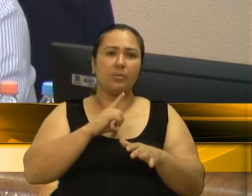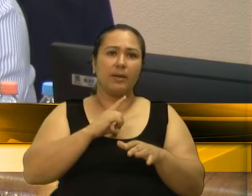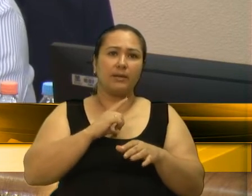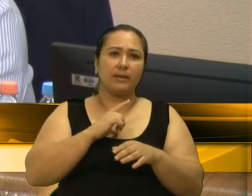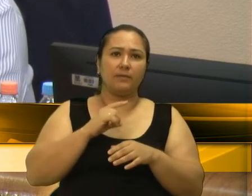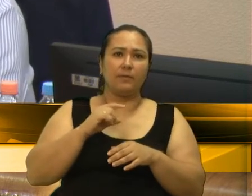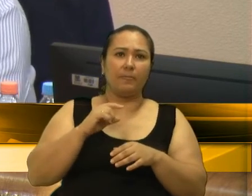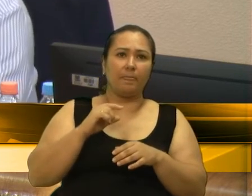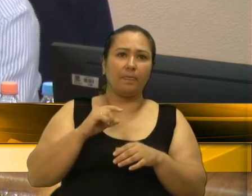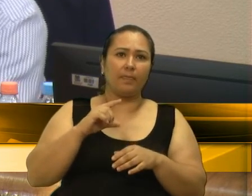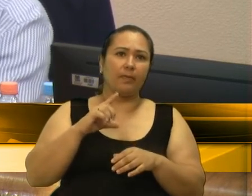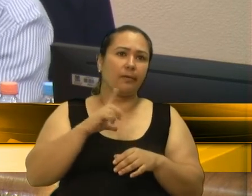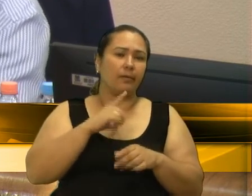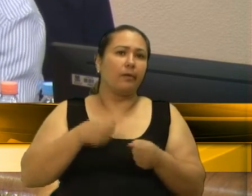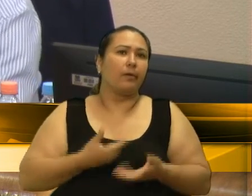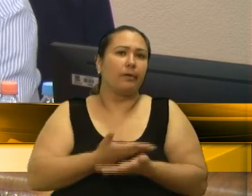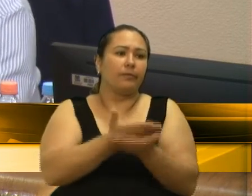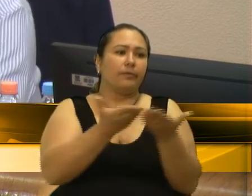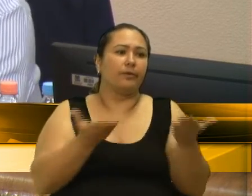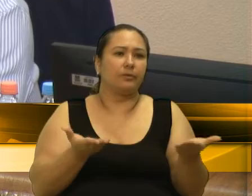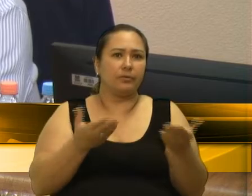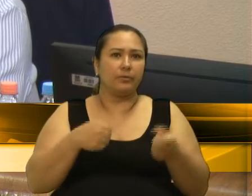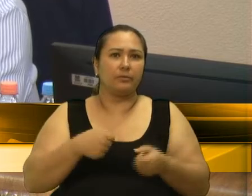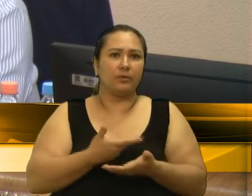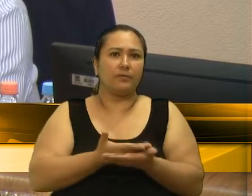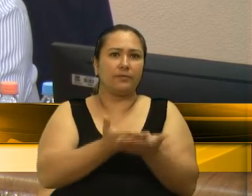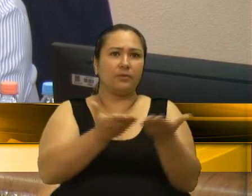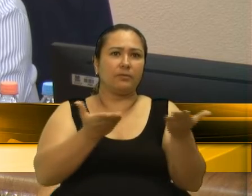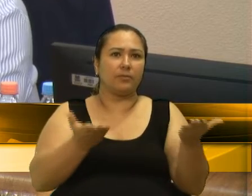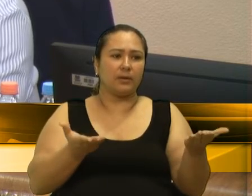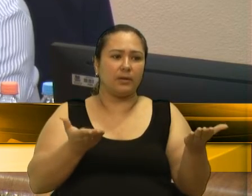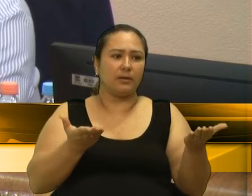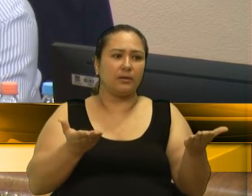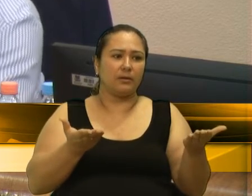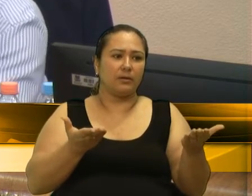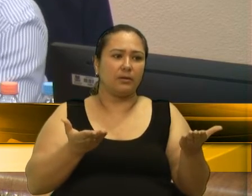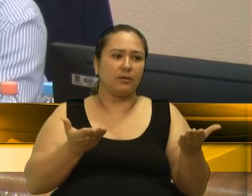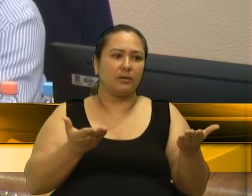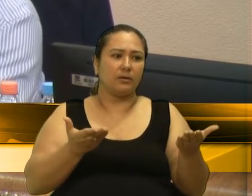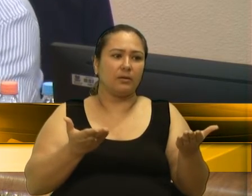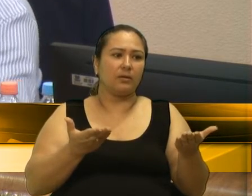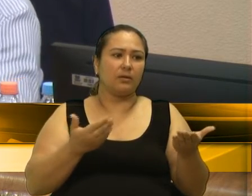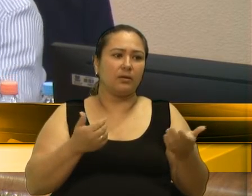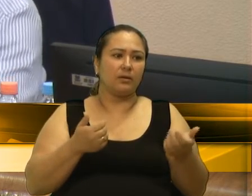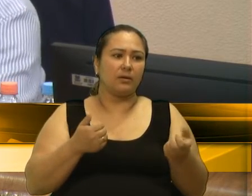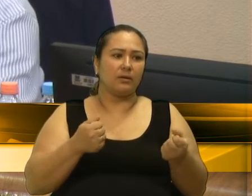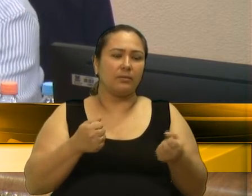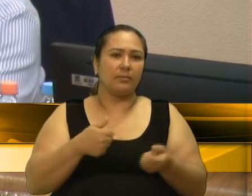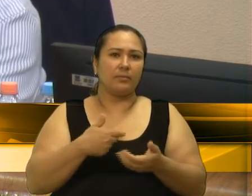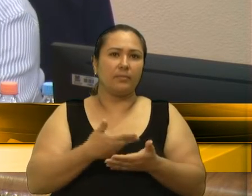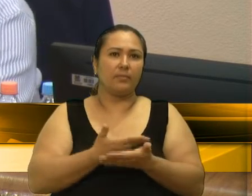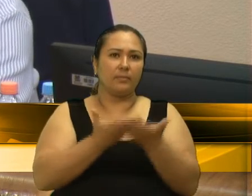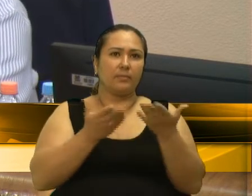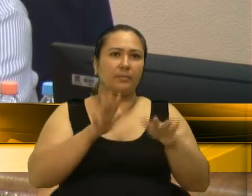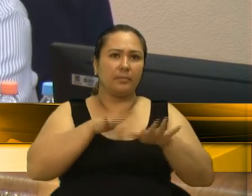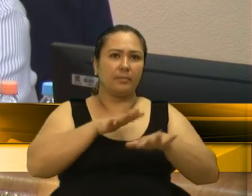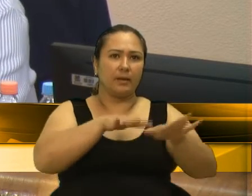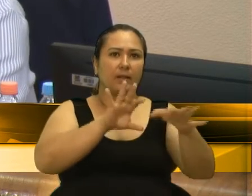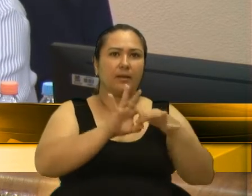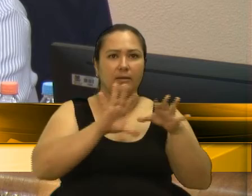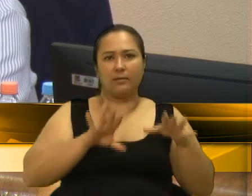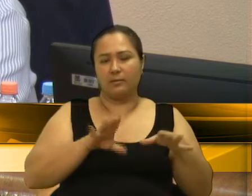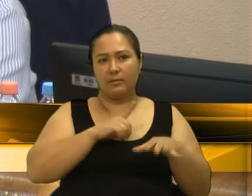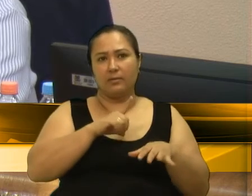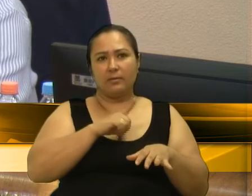pergunta, Vossa Senhoria foi procurada por algum integrante da organização da 19ª Parada Livre, buscando orientação